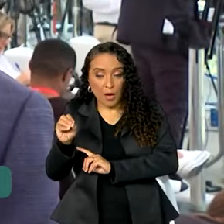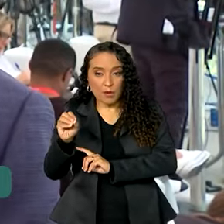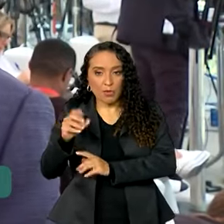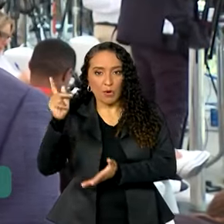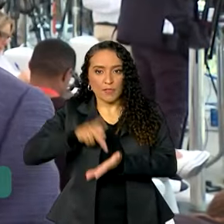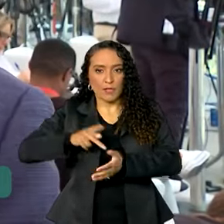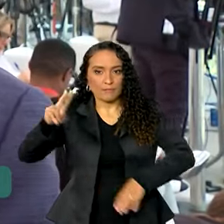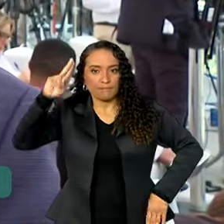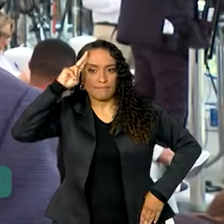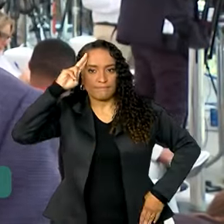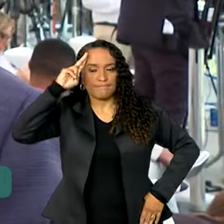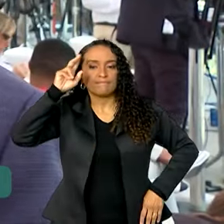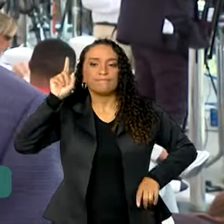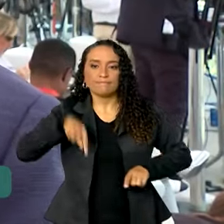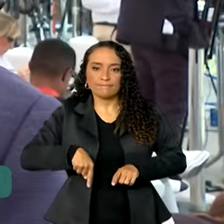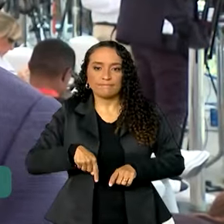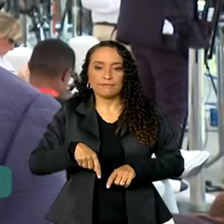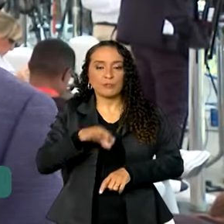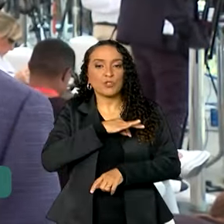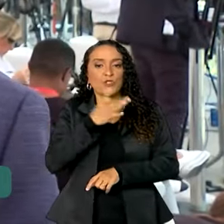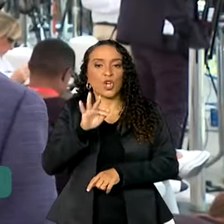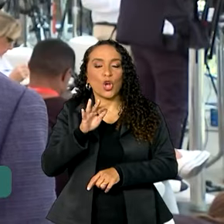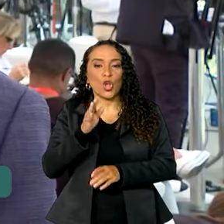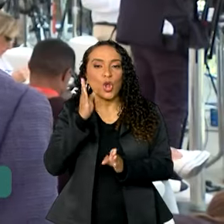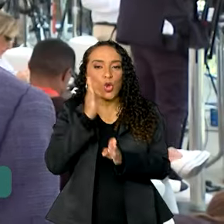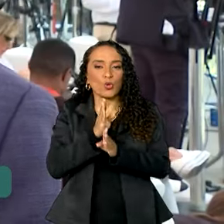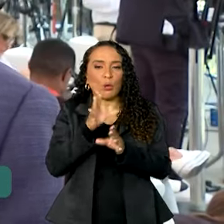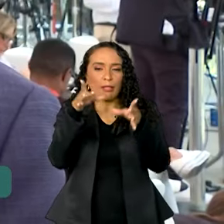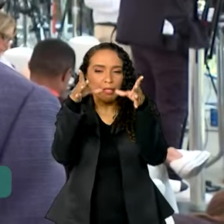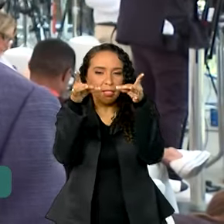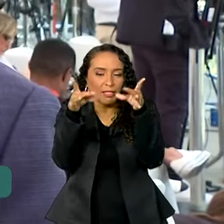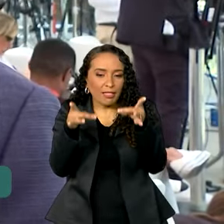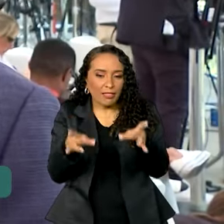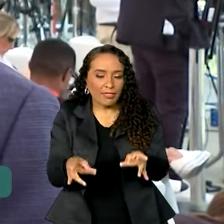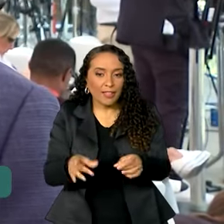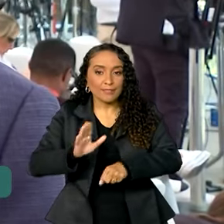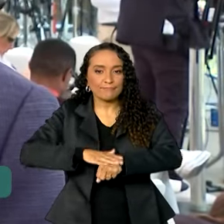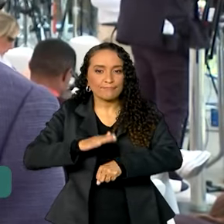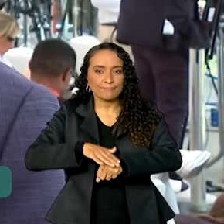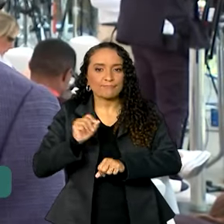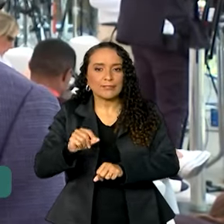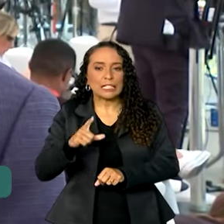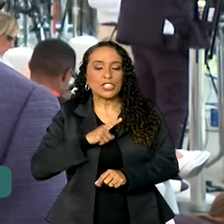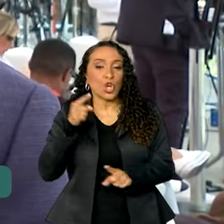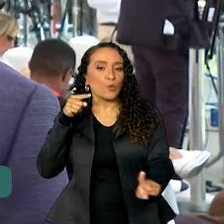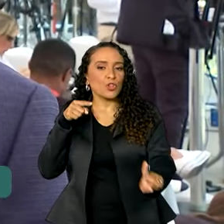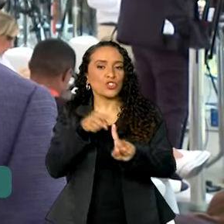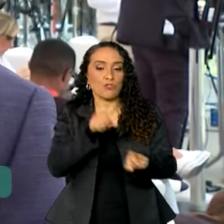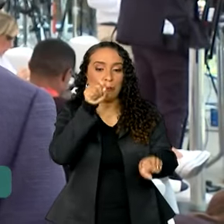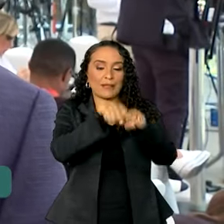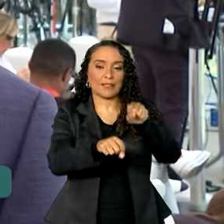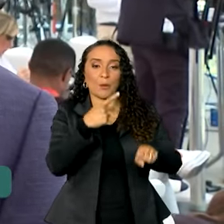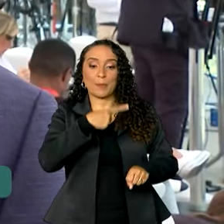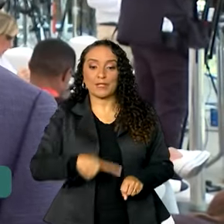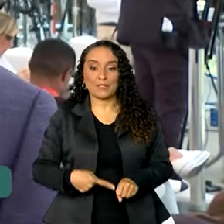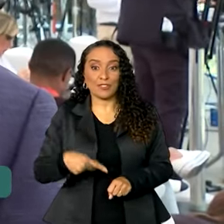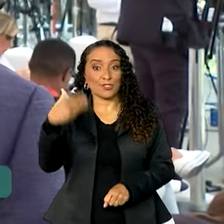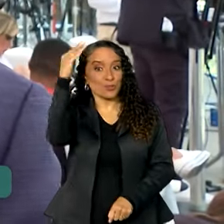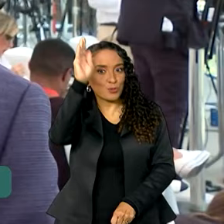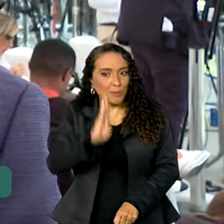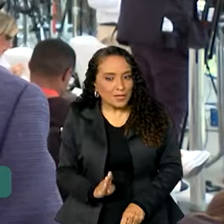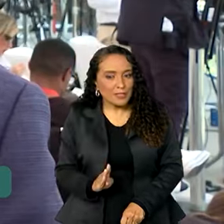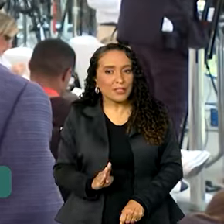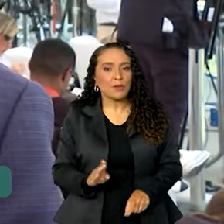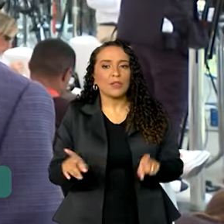oficial do Exército Brasileiro, que a Polícia Federal encontrou os detalhes dessa operação que tinha por objetivo assassinar o presidente da República,